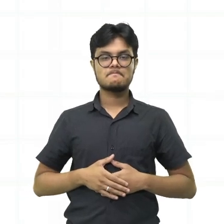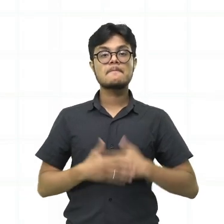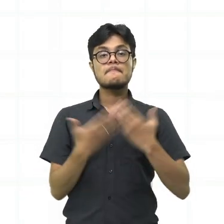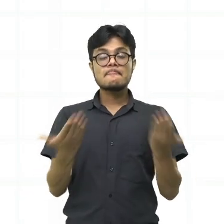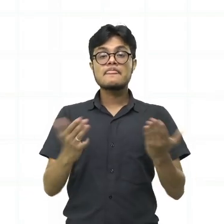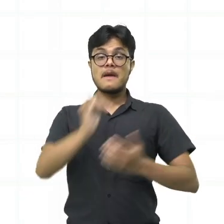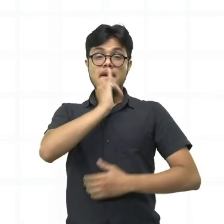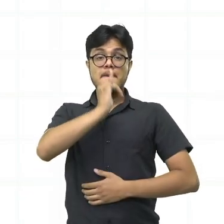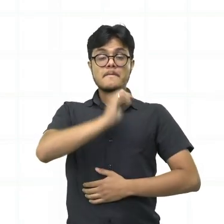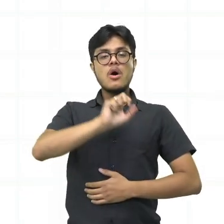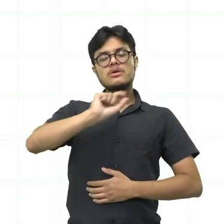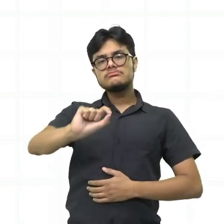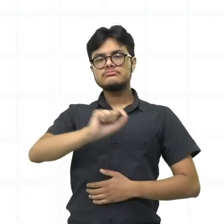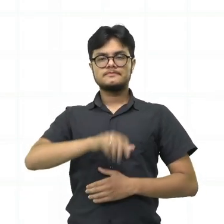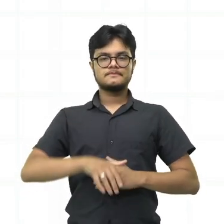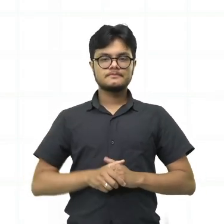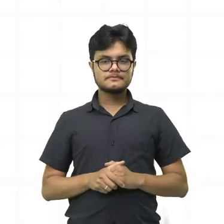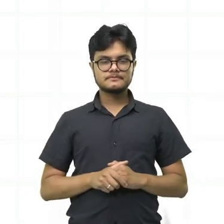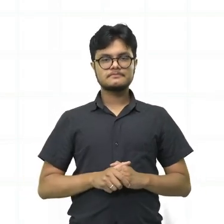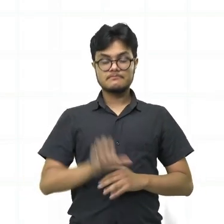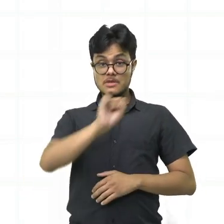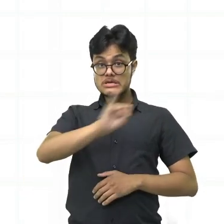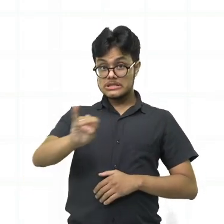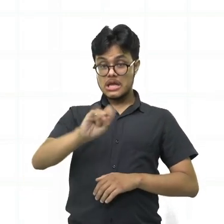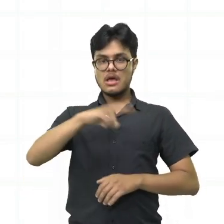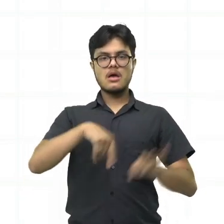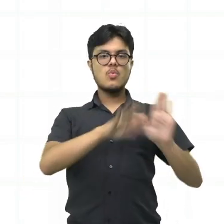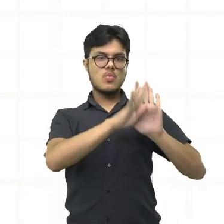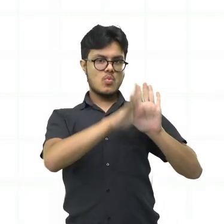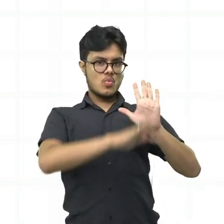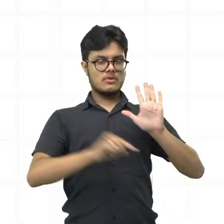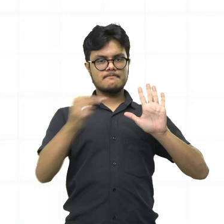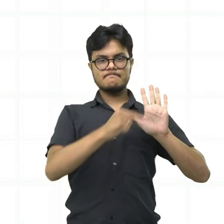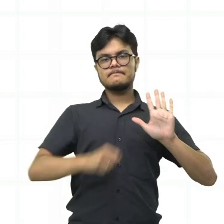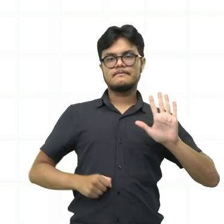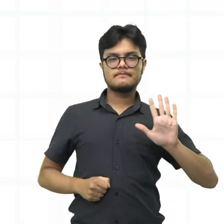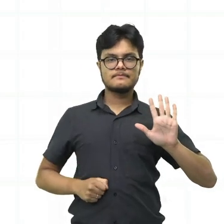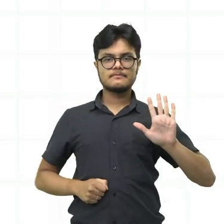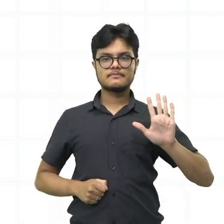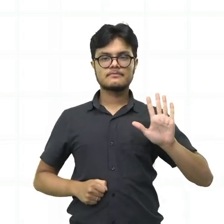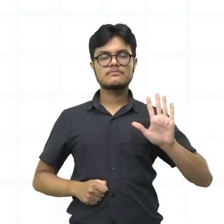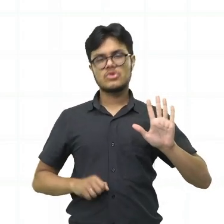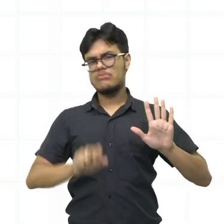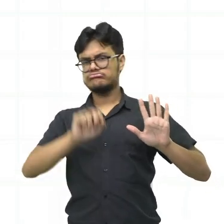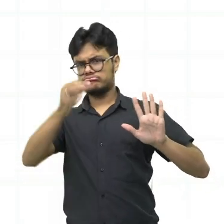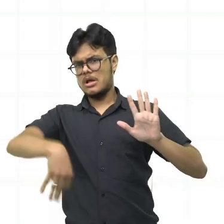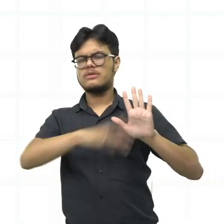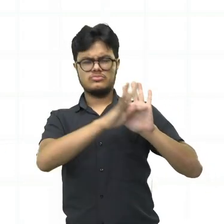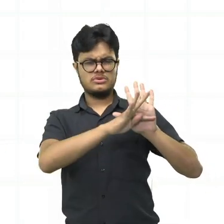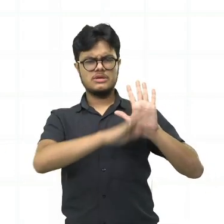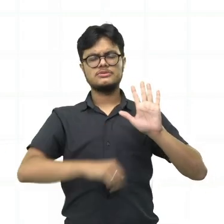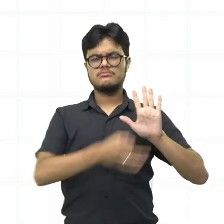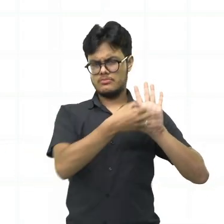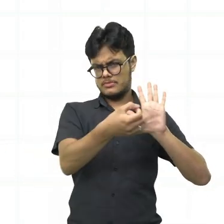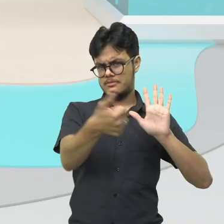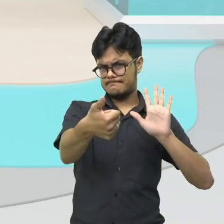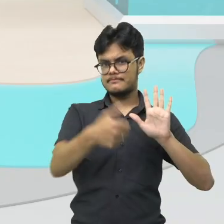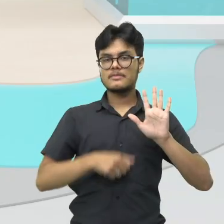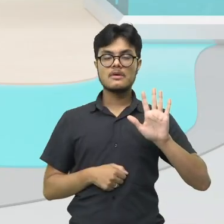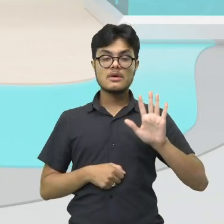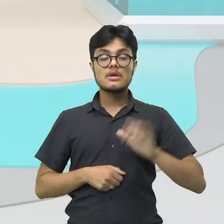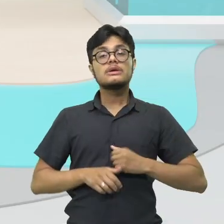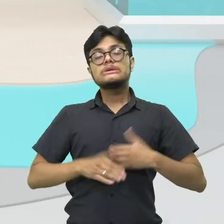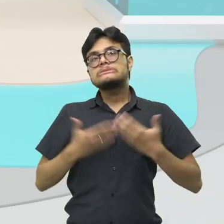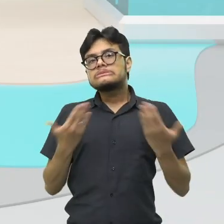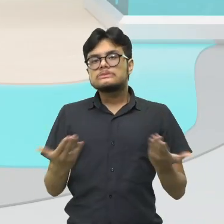eu tenho lá o texto já, o texto, né? O texto argumentativo, que vai